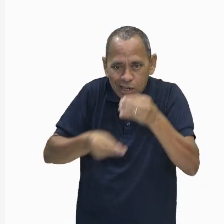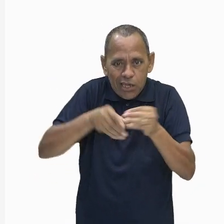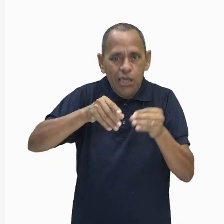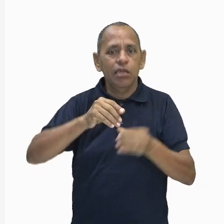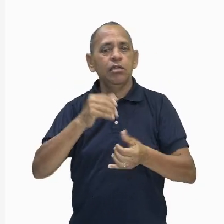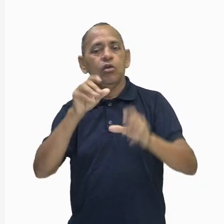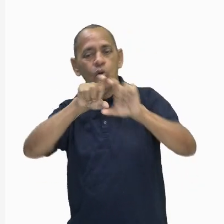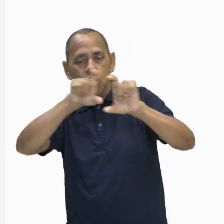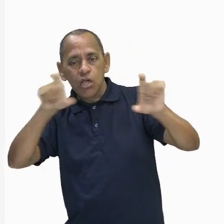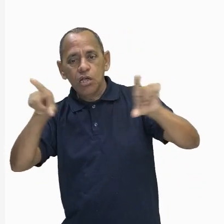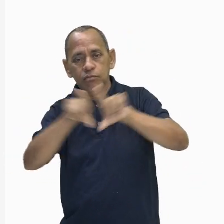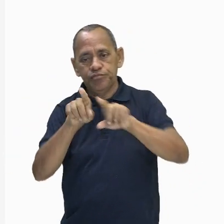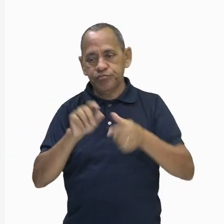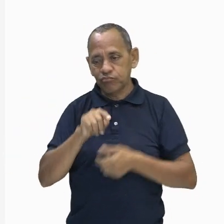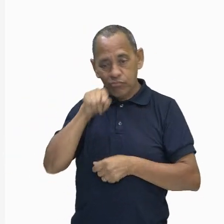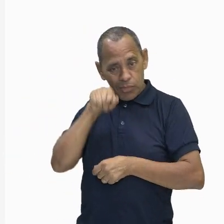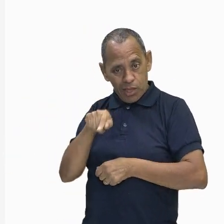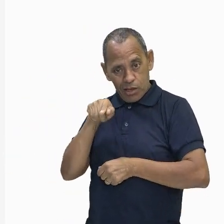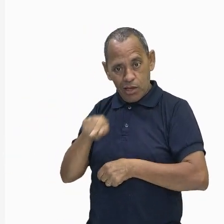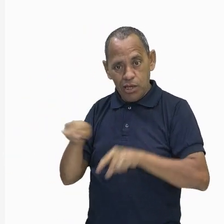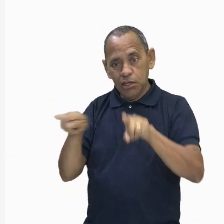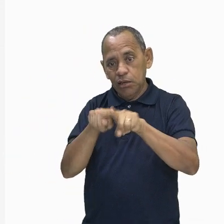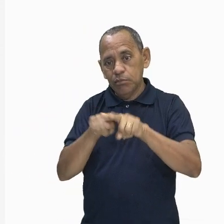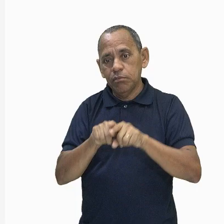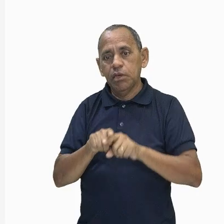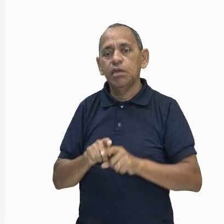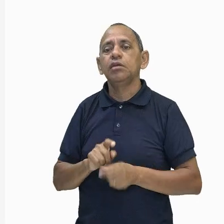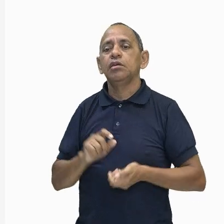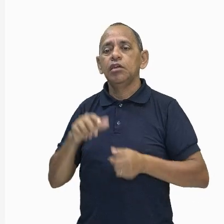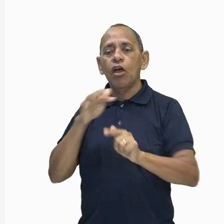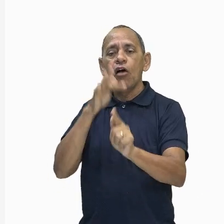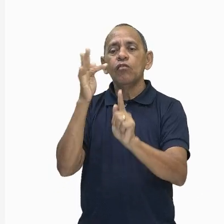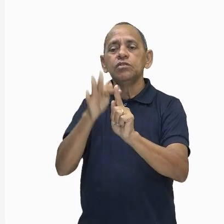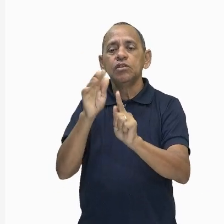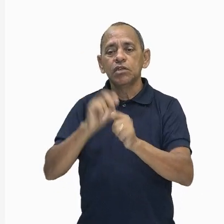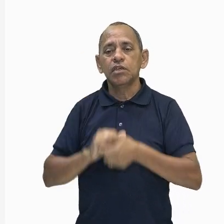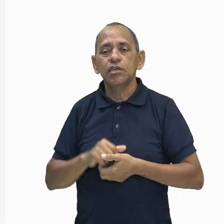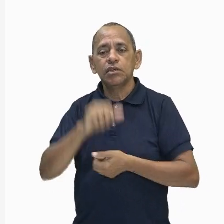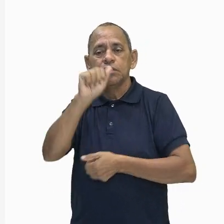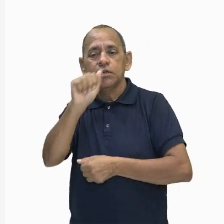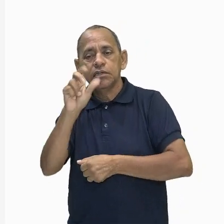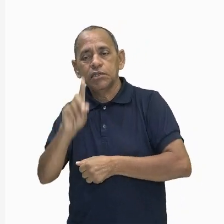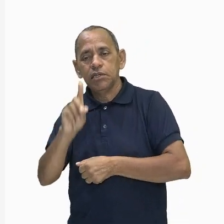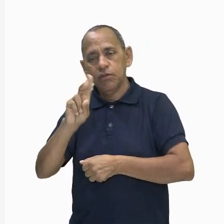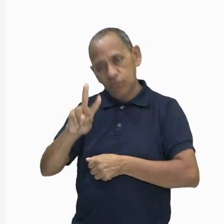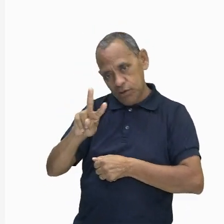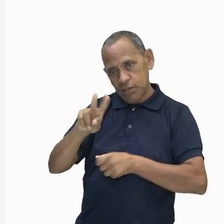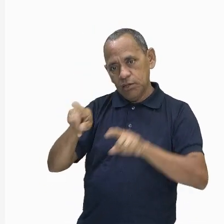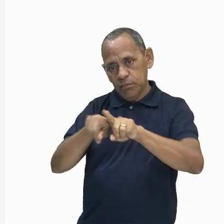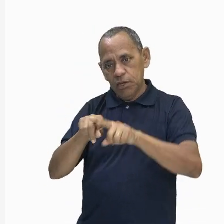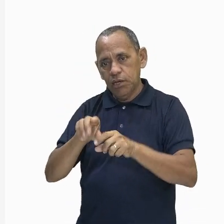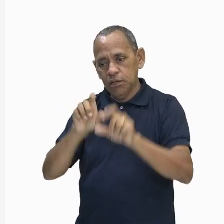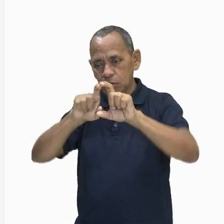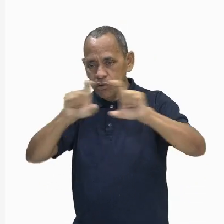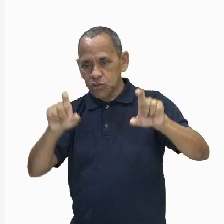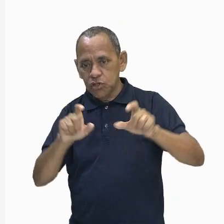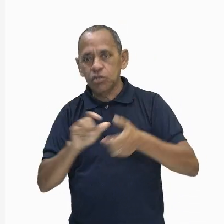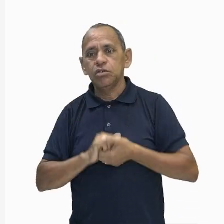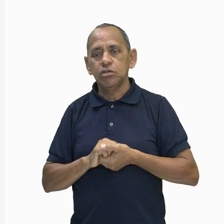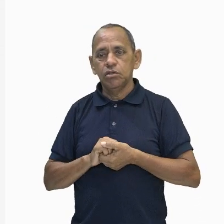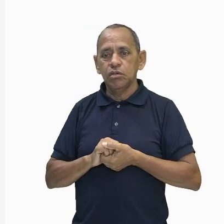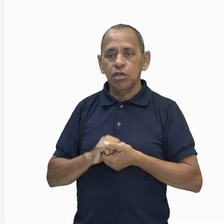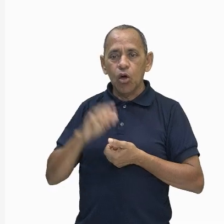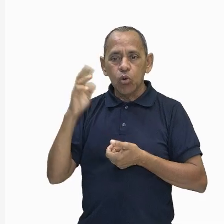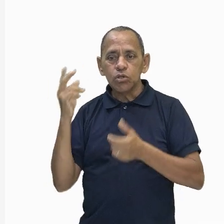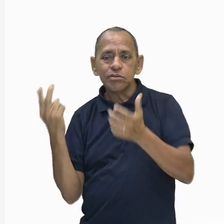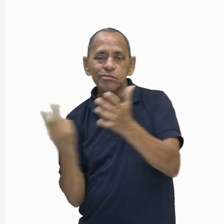o adjunto adverbial é o termo que tem a função de advérbio nas orações. Ele indica circunstâncias. E quais são